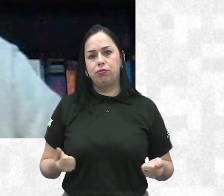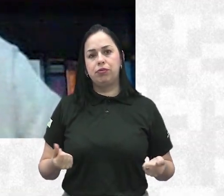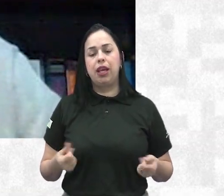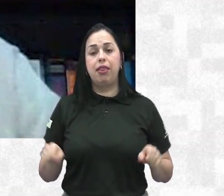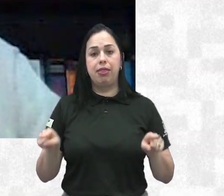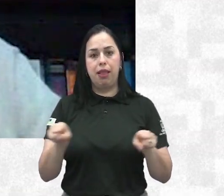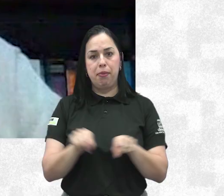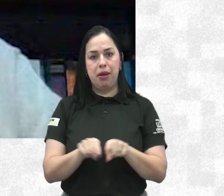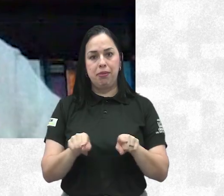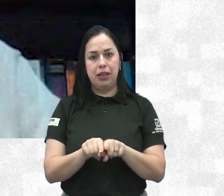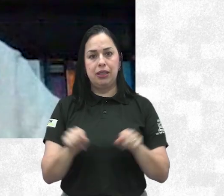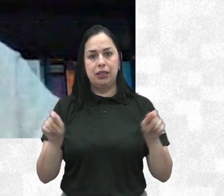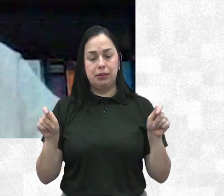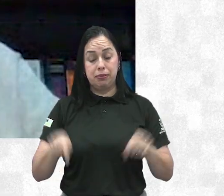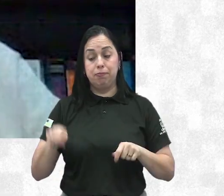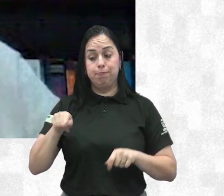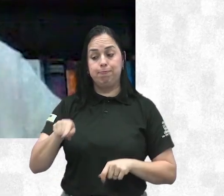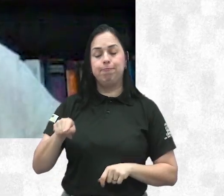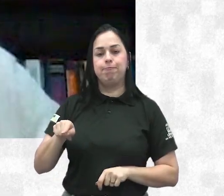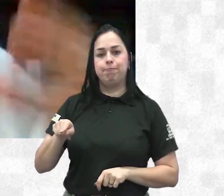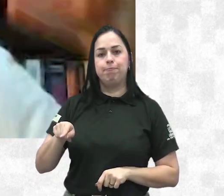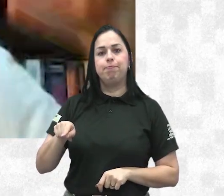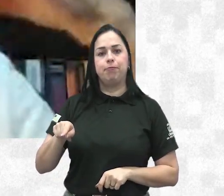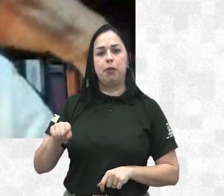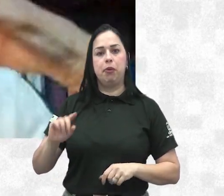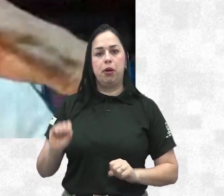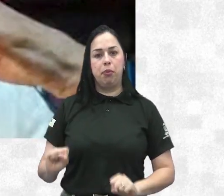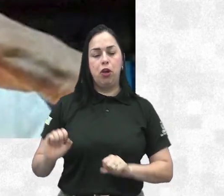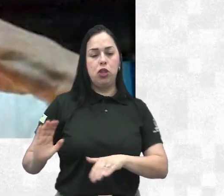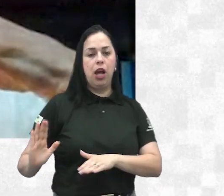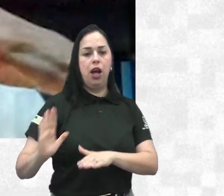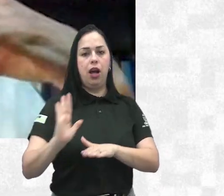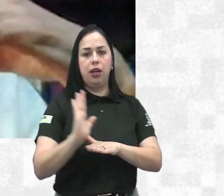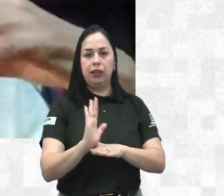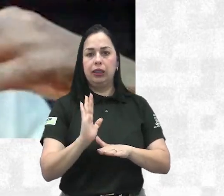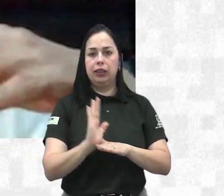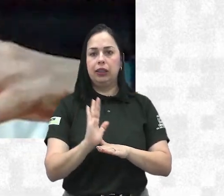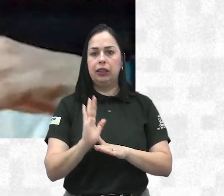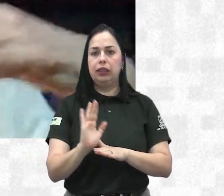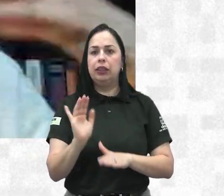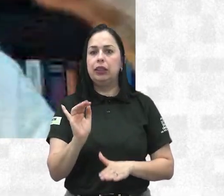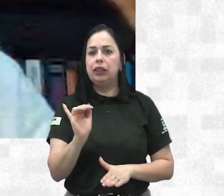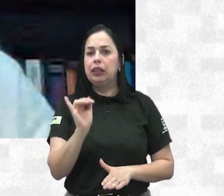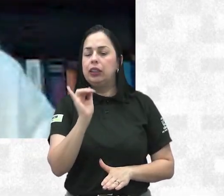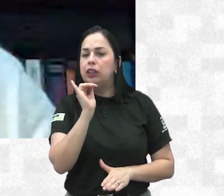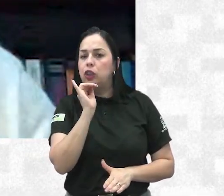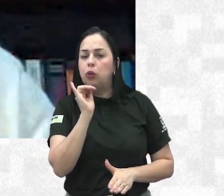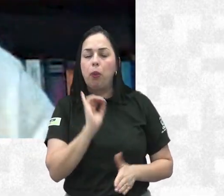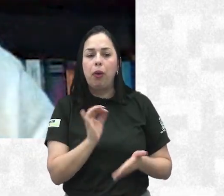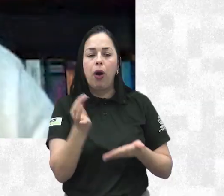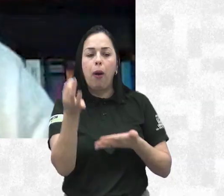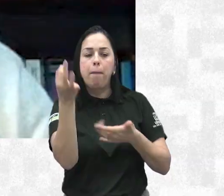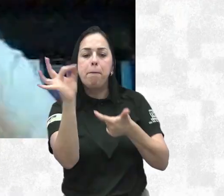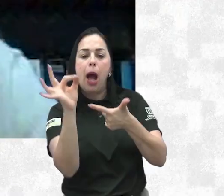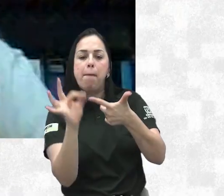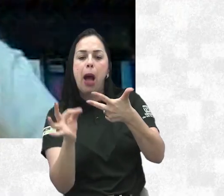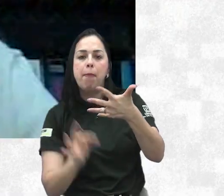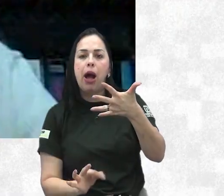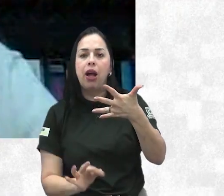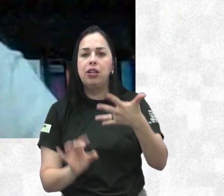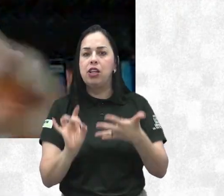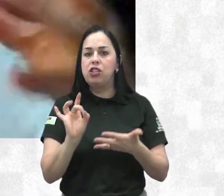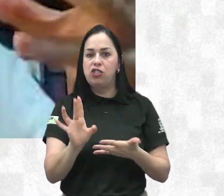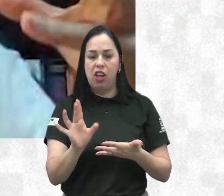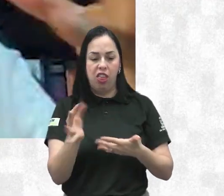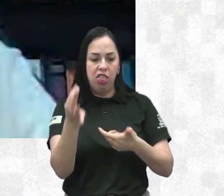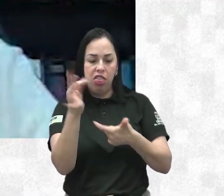Você também pode ter a inteligência artificial ajudando o professor na tarefa de corrigir, porque não é